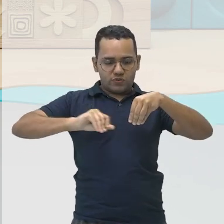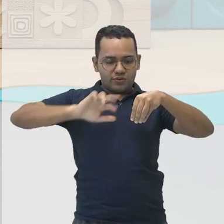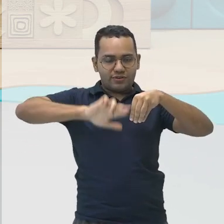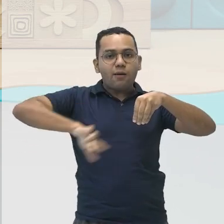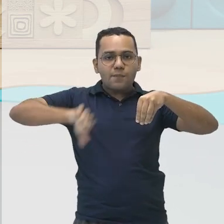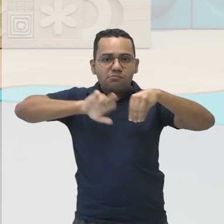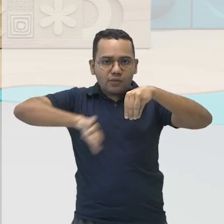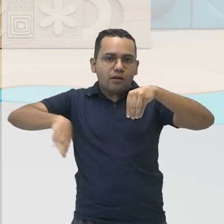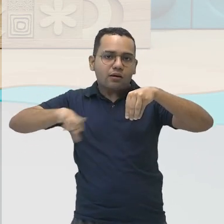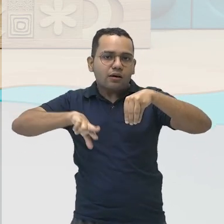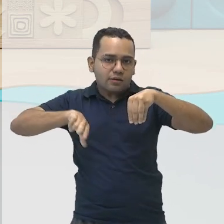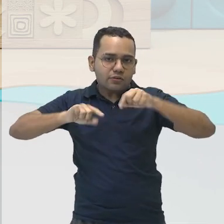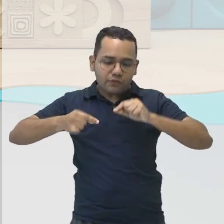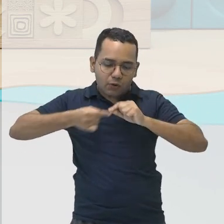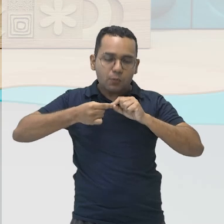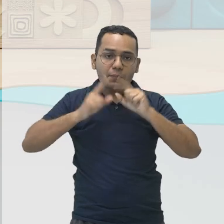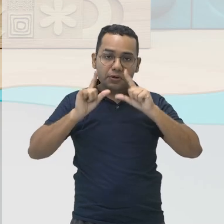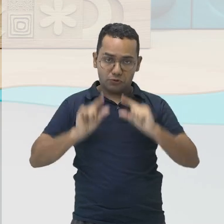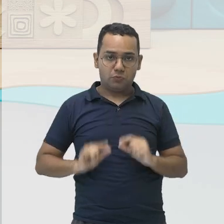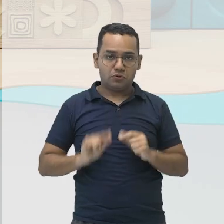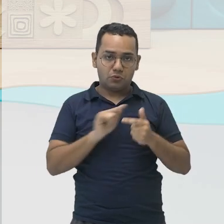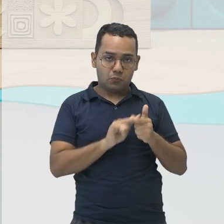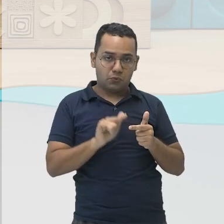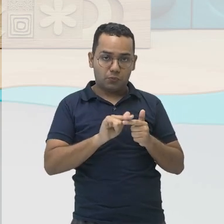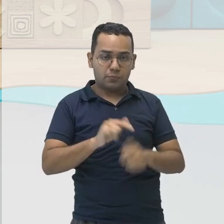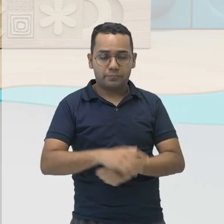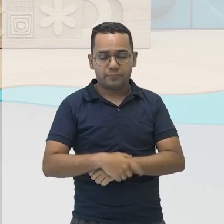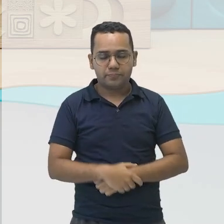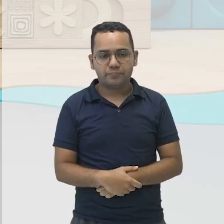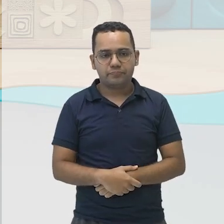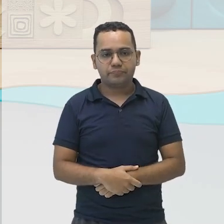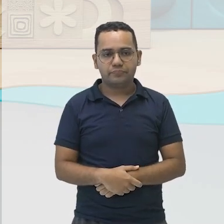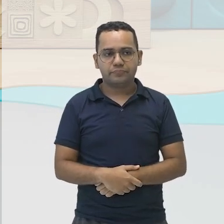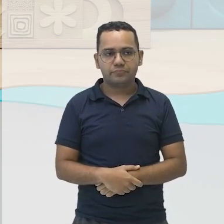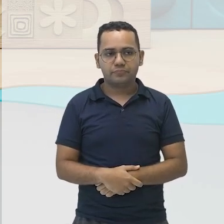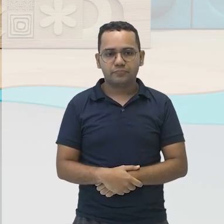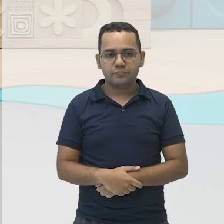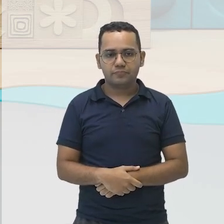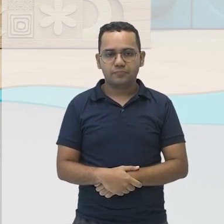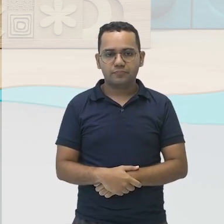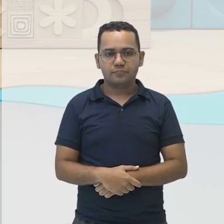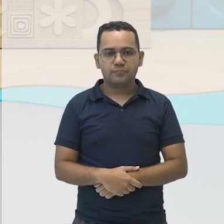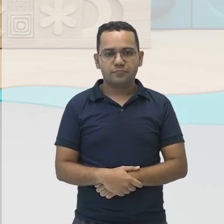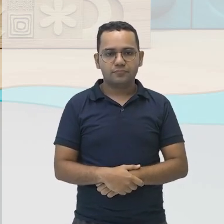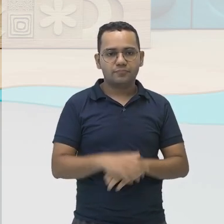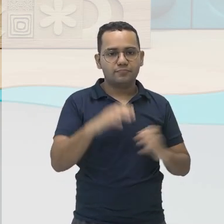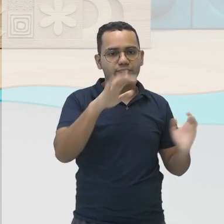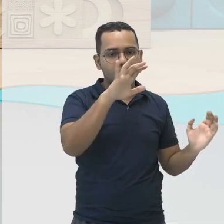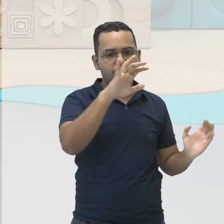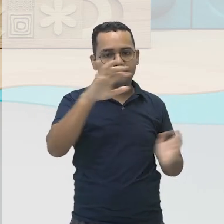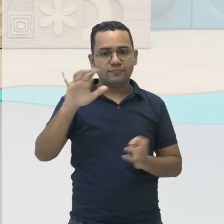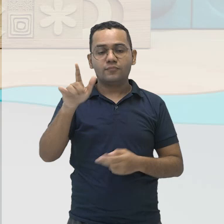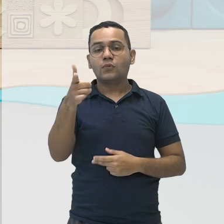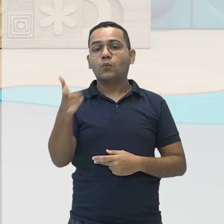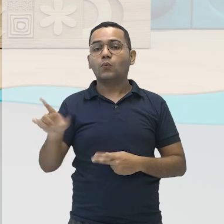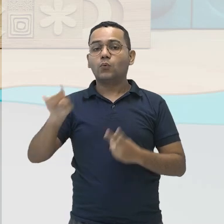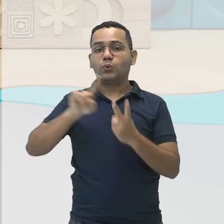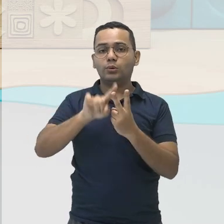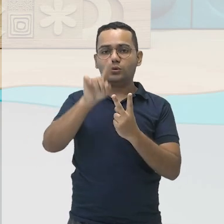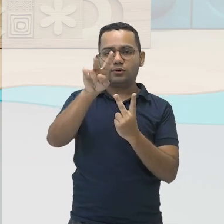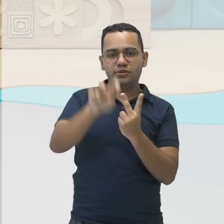alívio dessa dor, ok? Agora entrando no segundo caso, né? chamado de sangramento